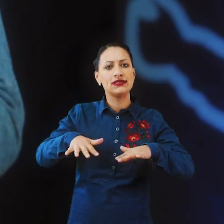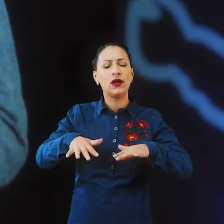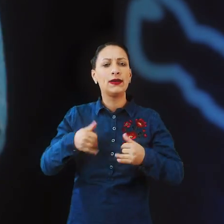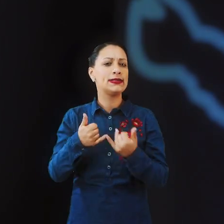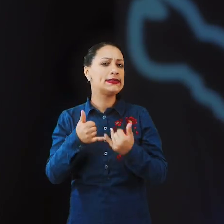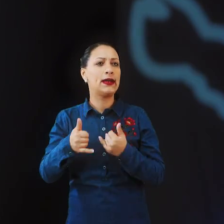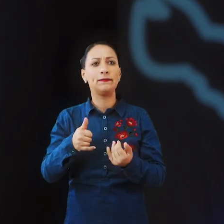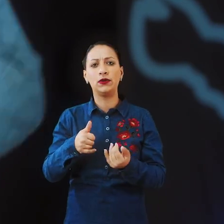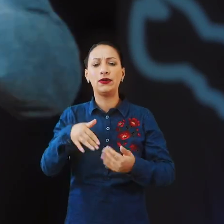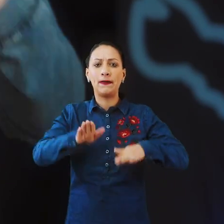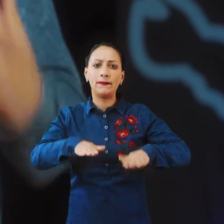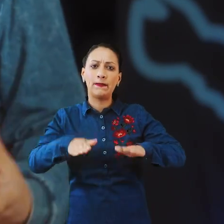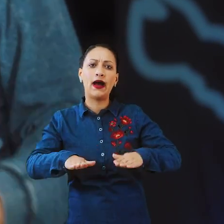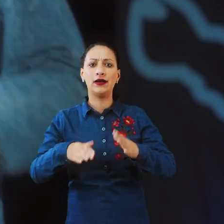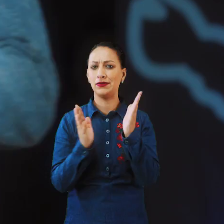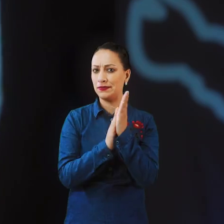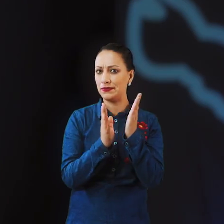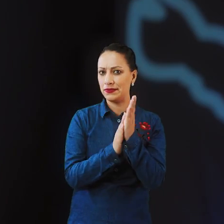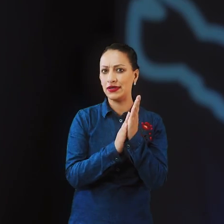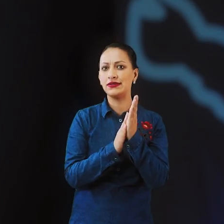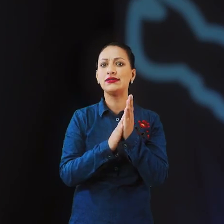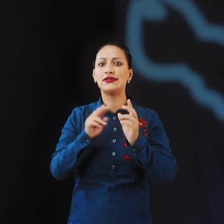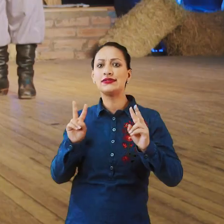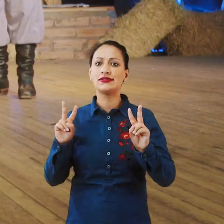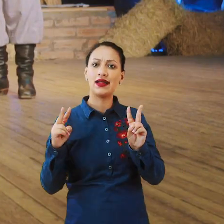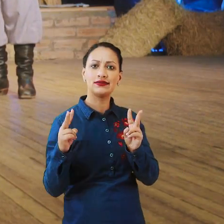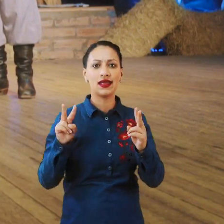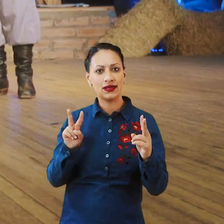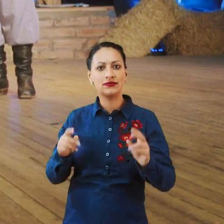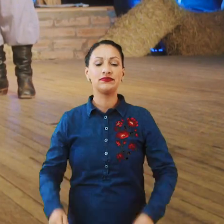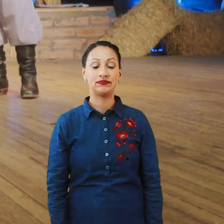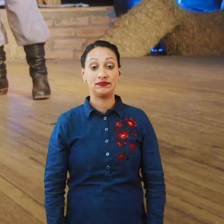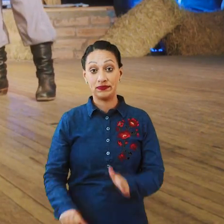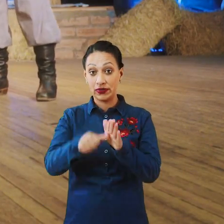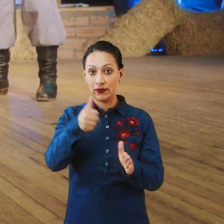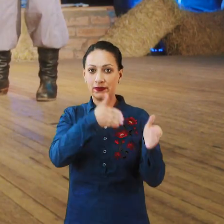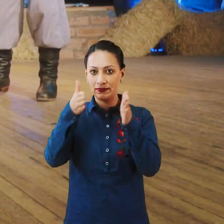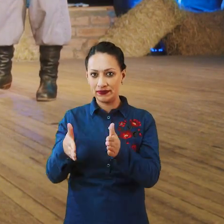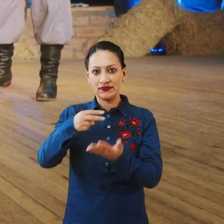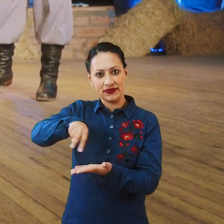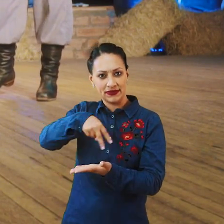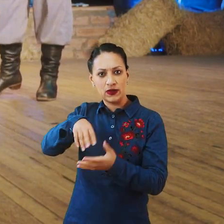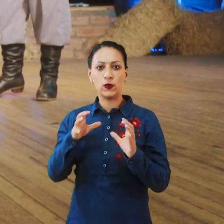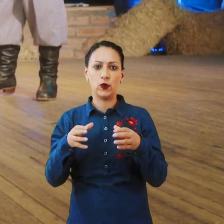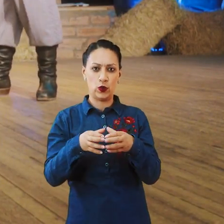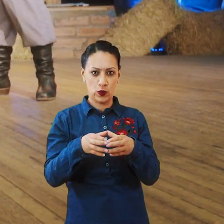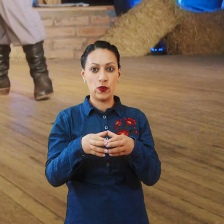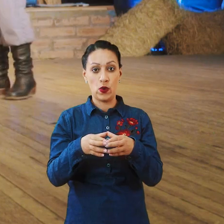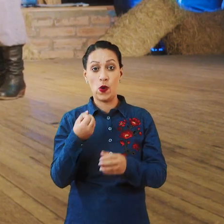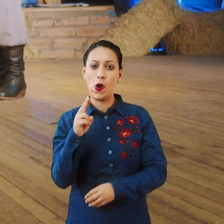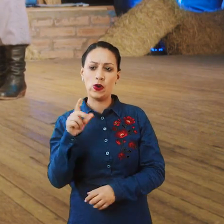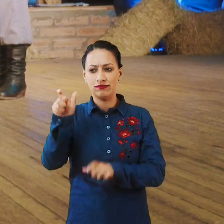como sapateios característicos, palmeios e sarandeios. Primeira parte da dança, o grupo ou os dançarinos